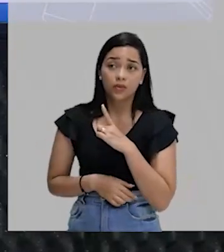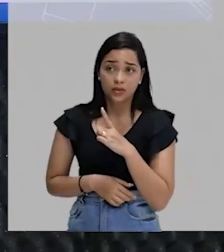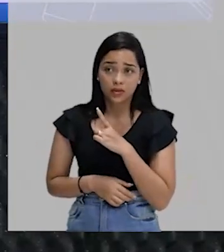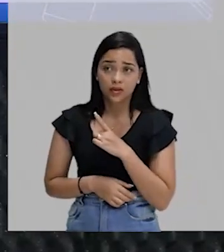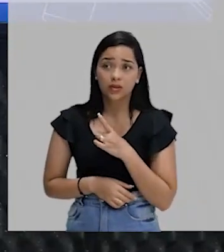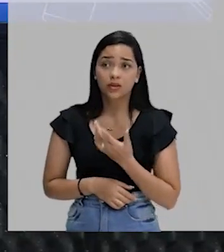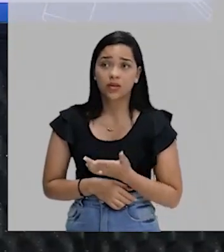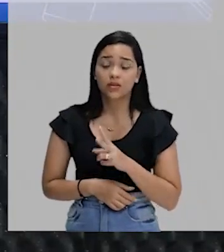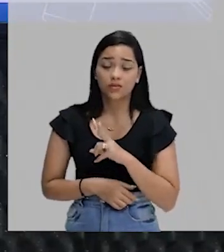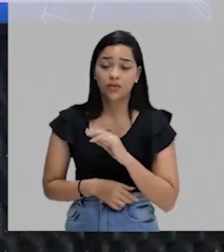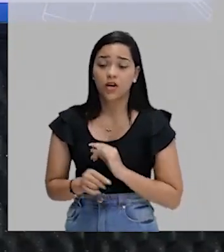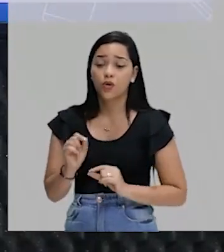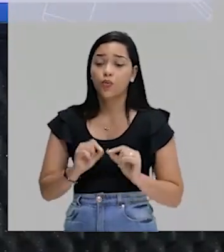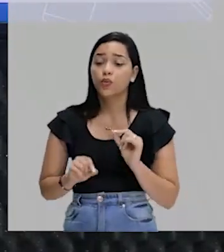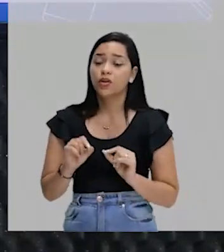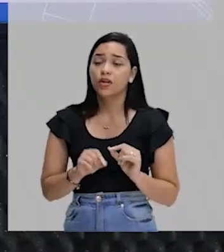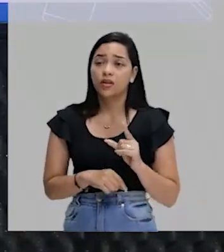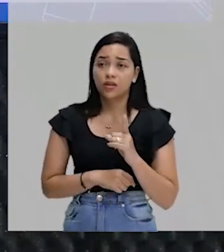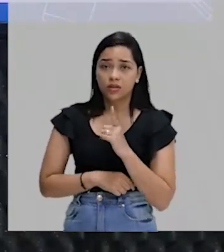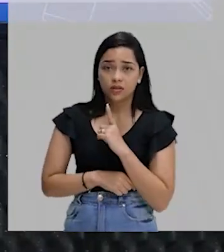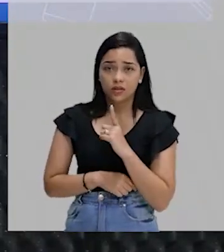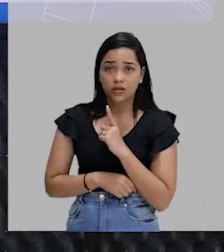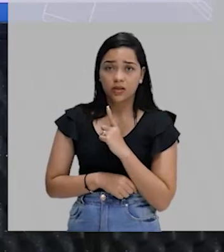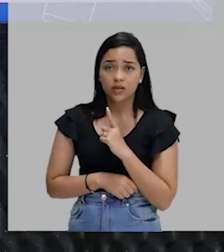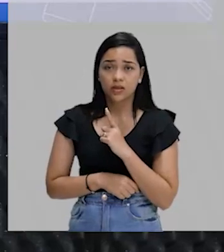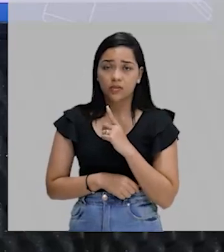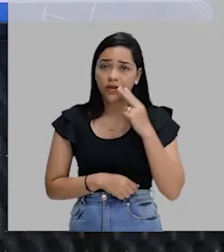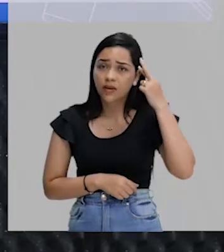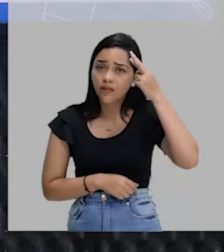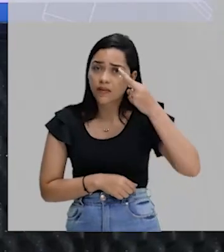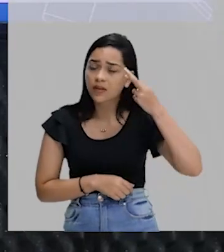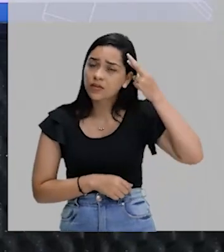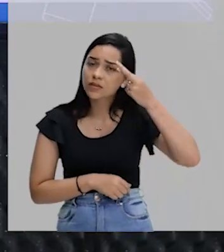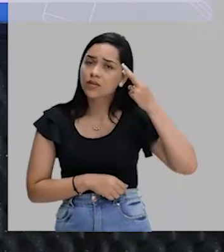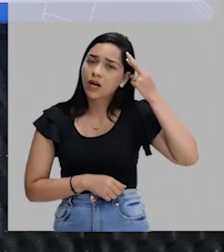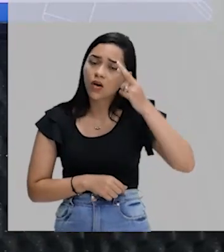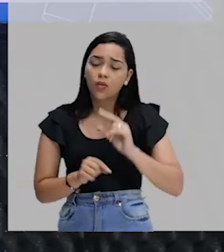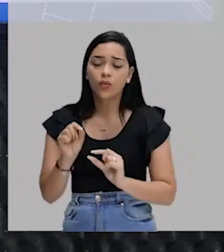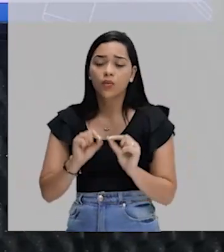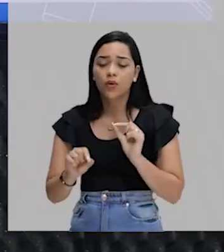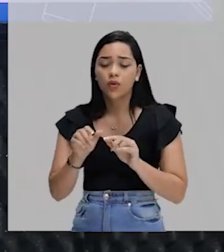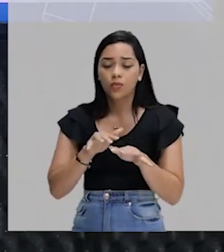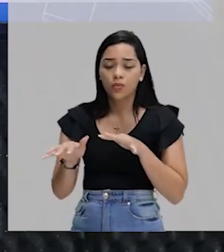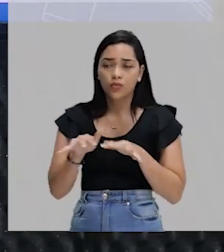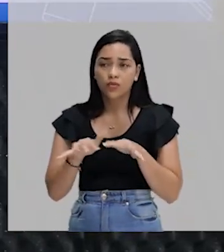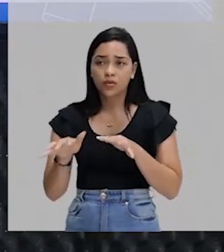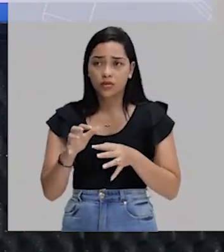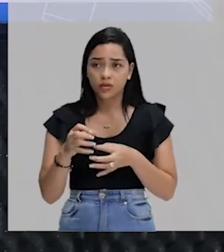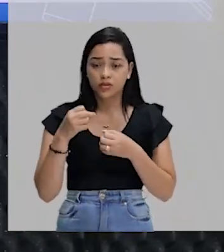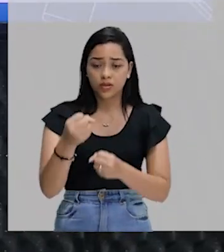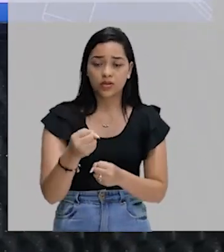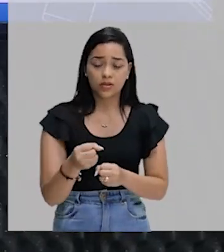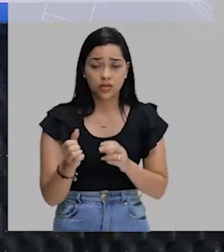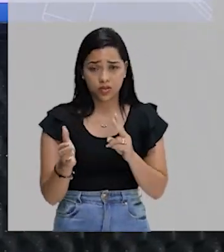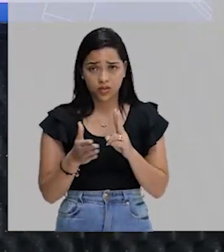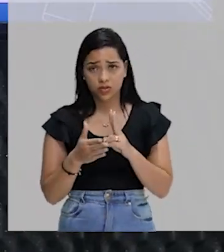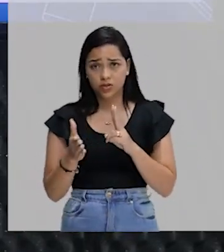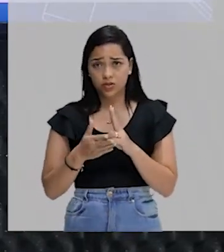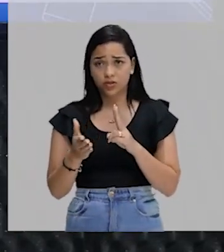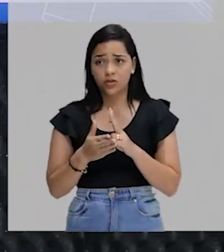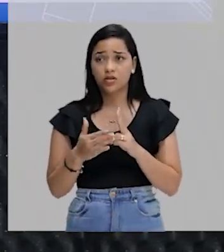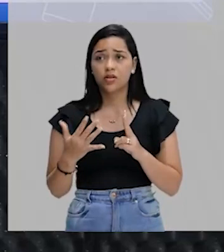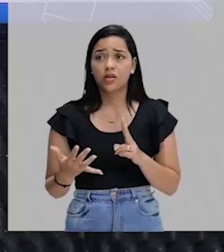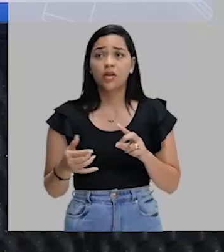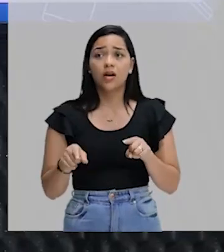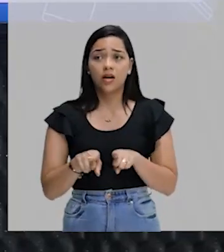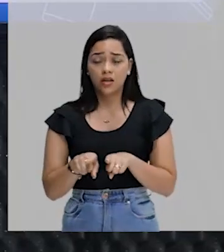Guaranítica, ela vai nos trazer uma reflexão de que os movimentos de resistência indígena, eles